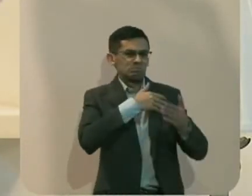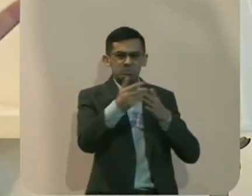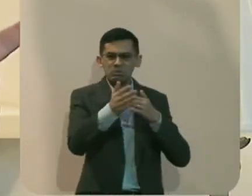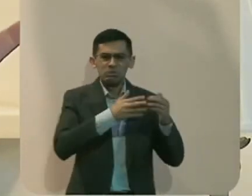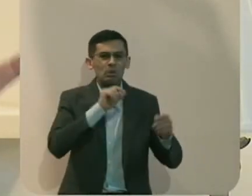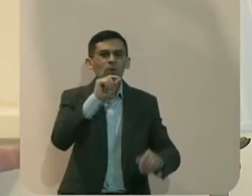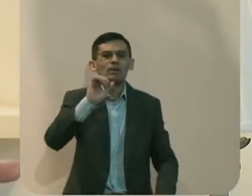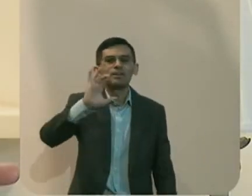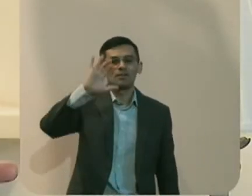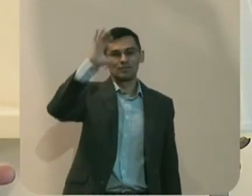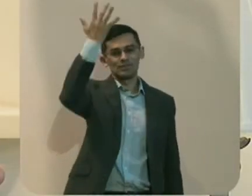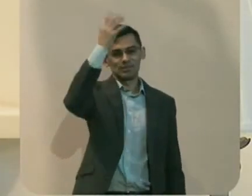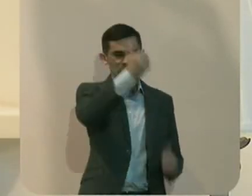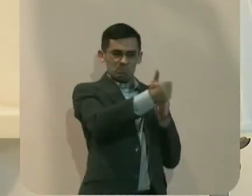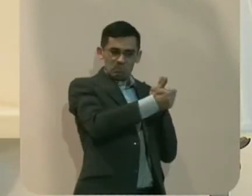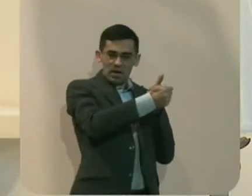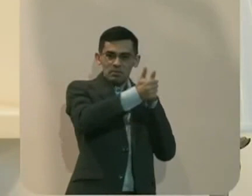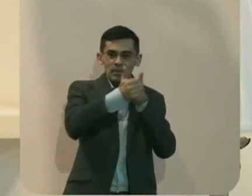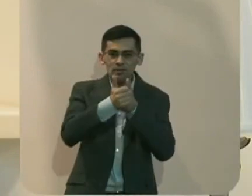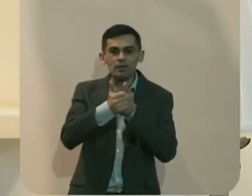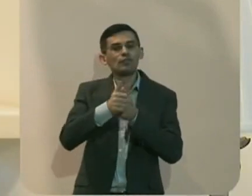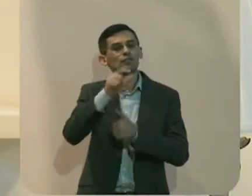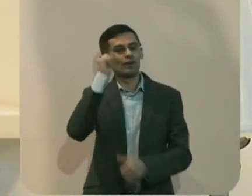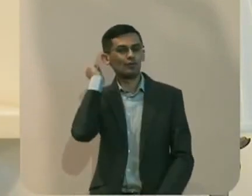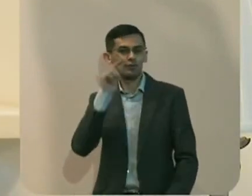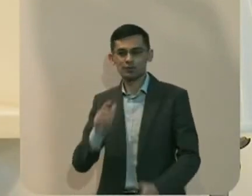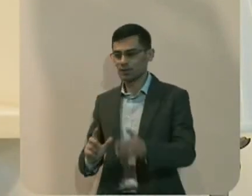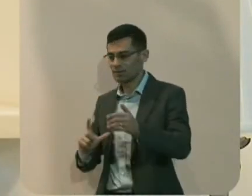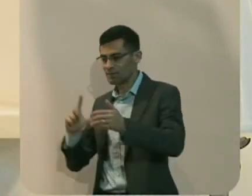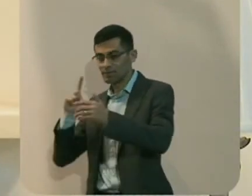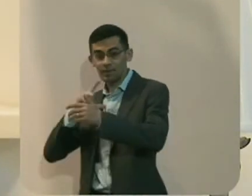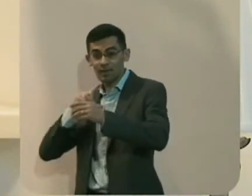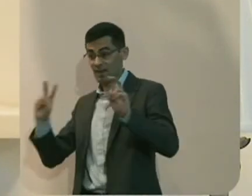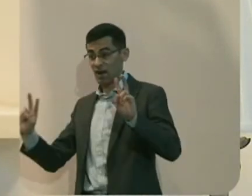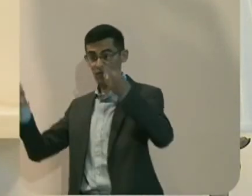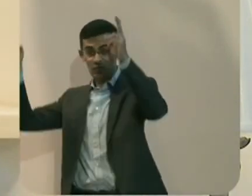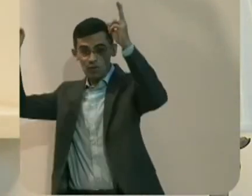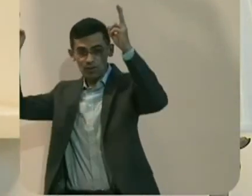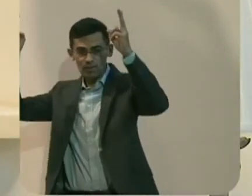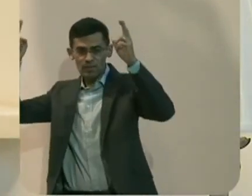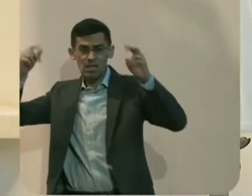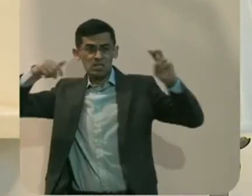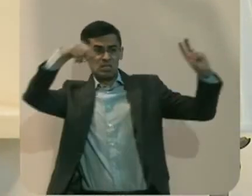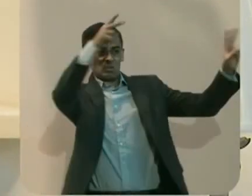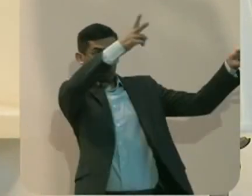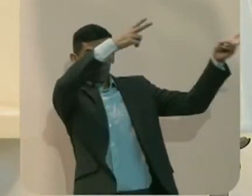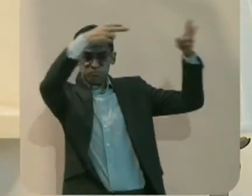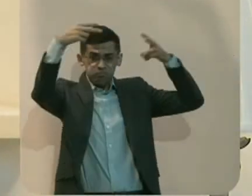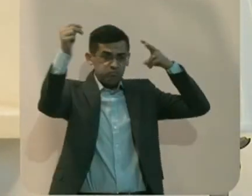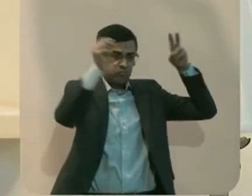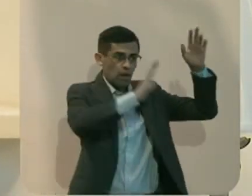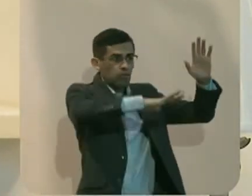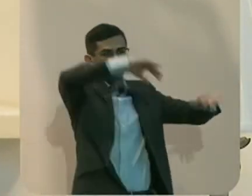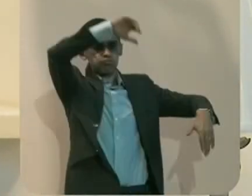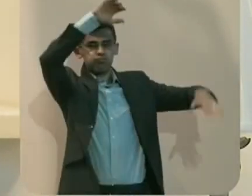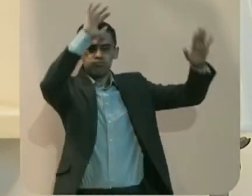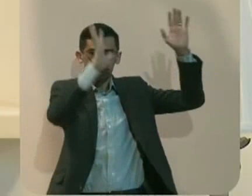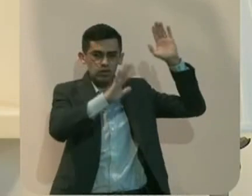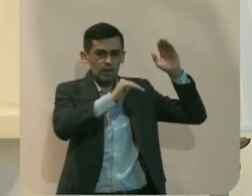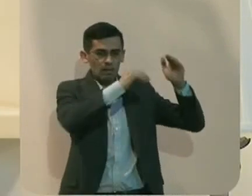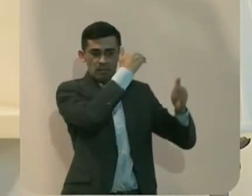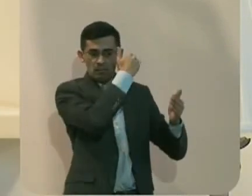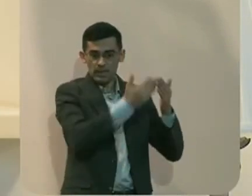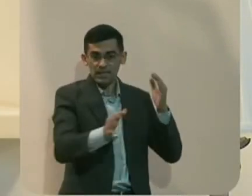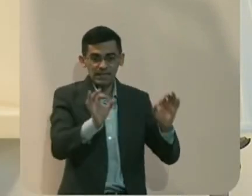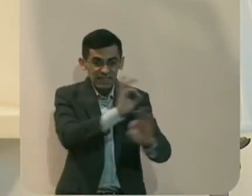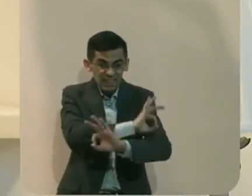o que esteja ao seu lado, você vai andar sobre as águas. As ondas não vão te fazer